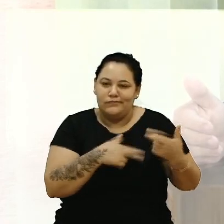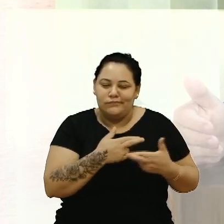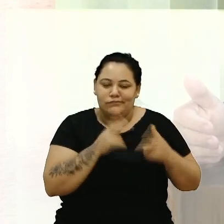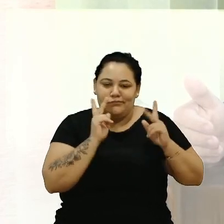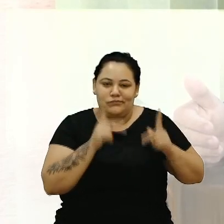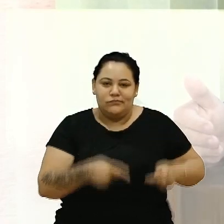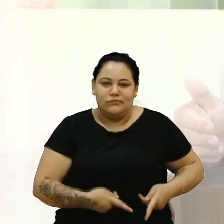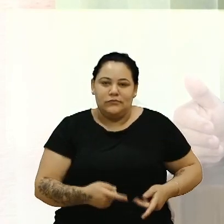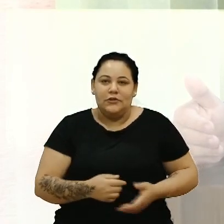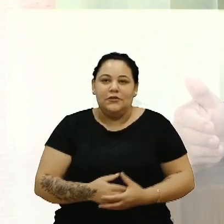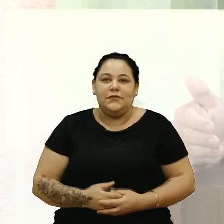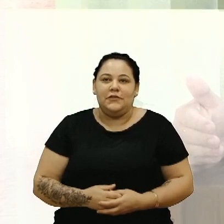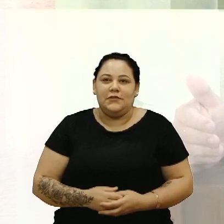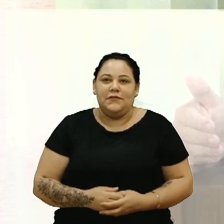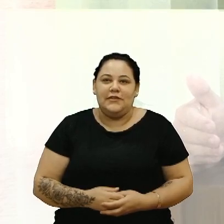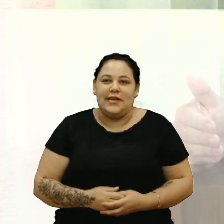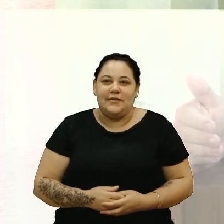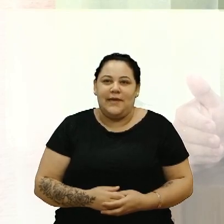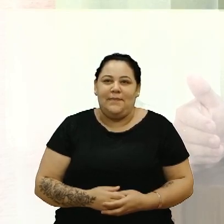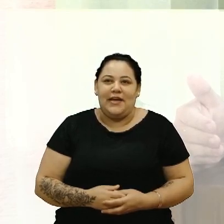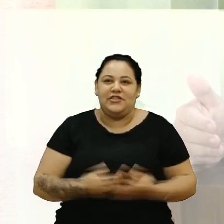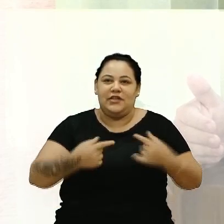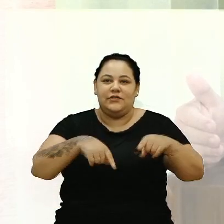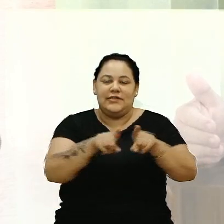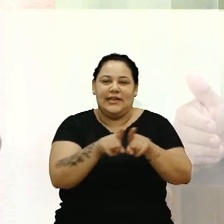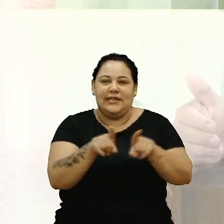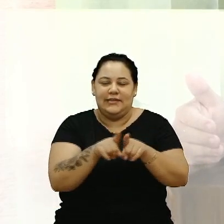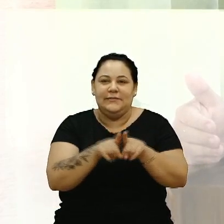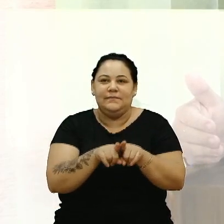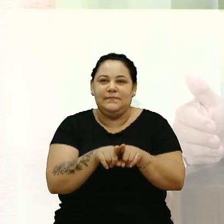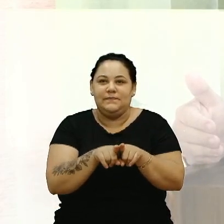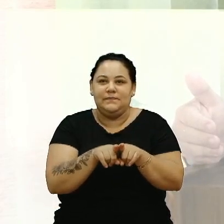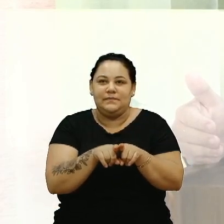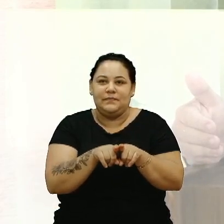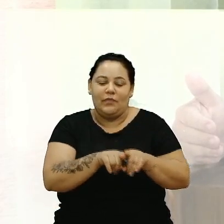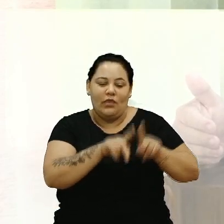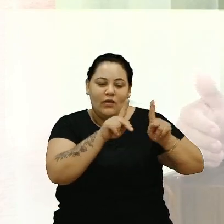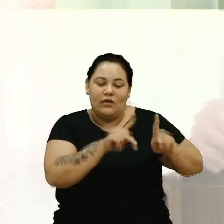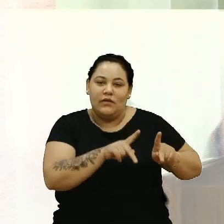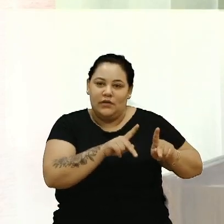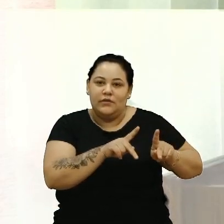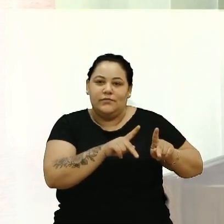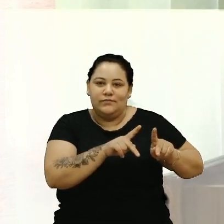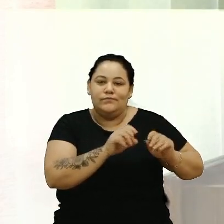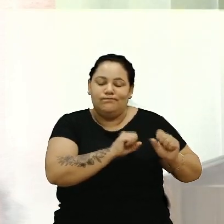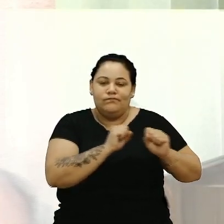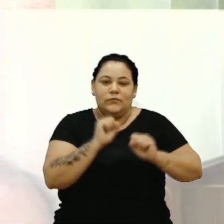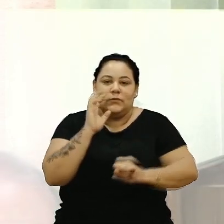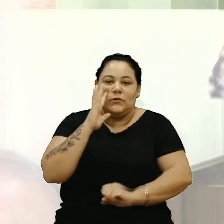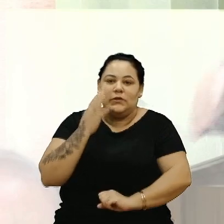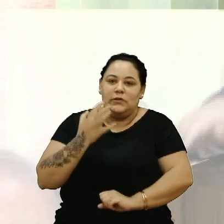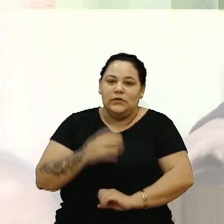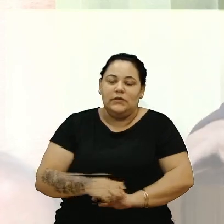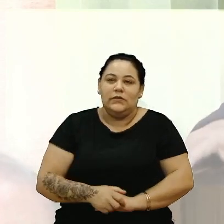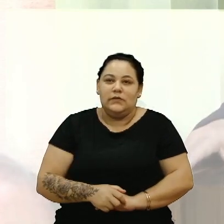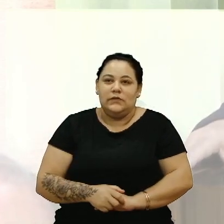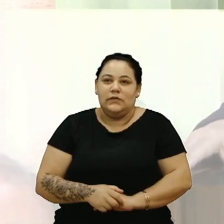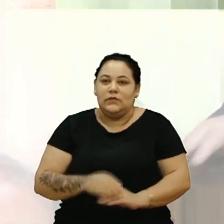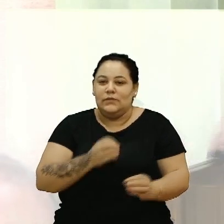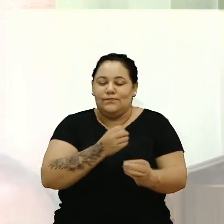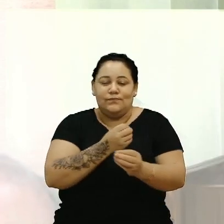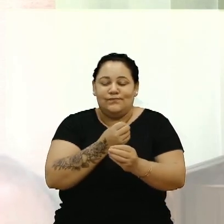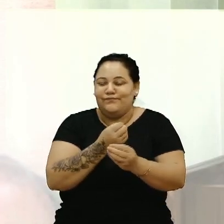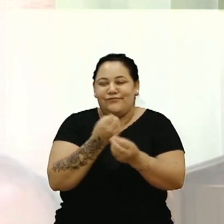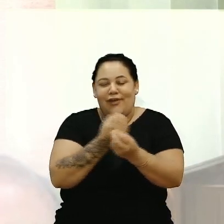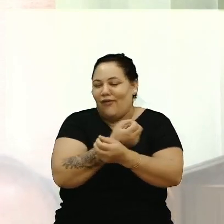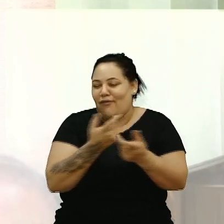também que essa catástrofe climática pôde proporcionar na questão que muitos estão falando, a questão econômica, que